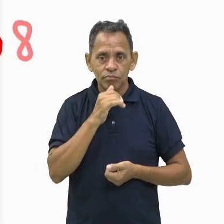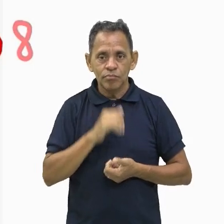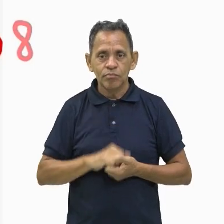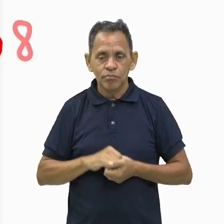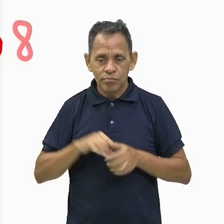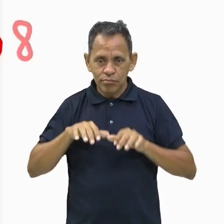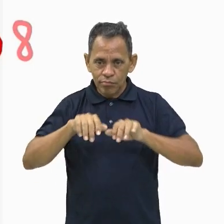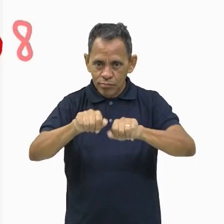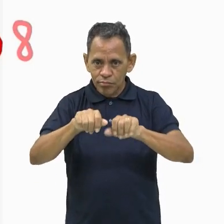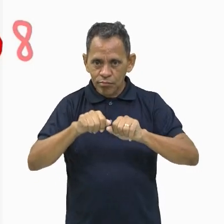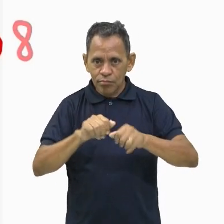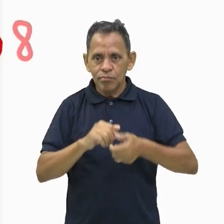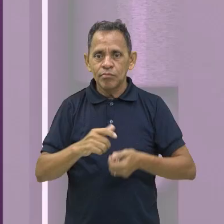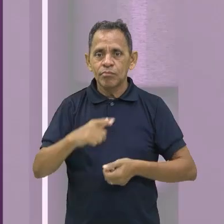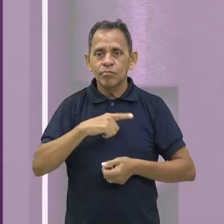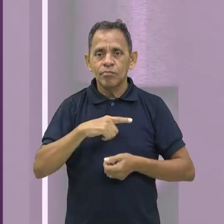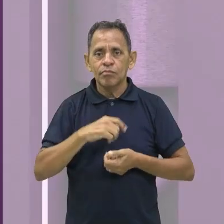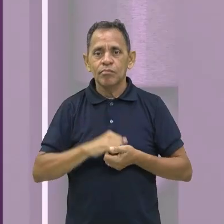R$